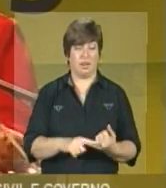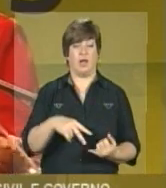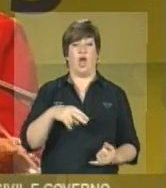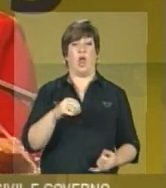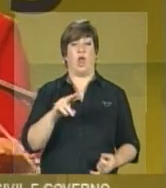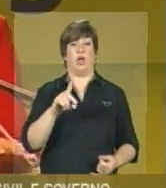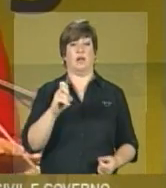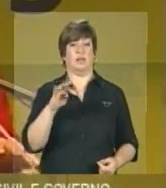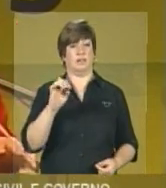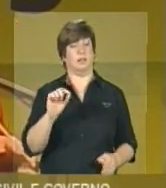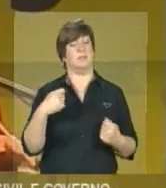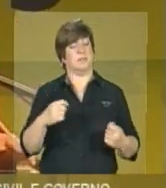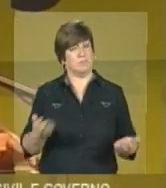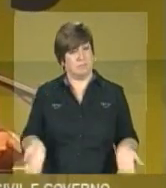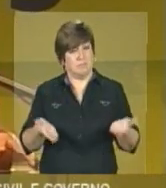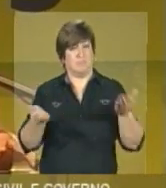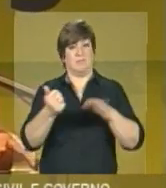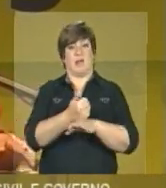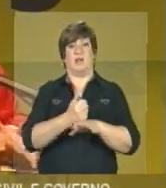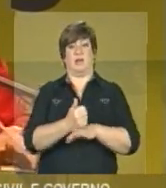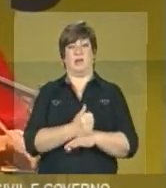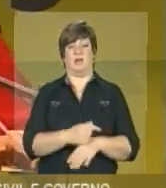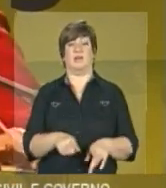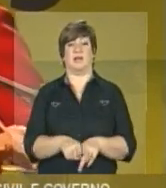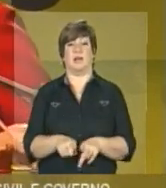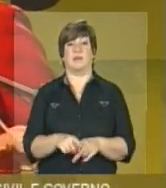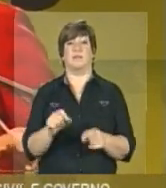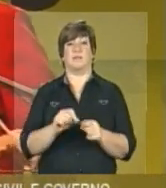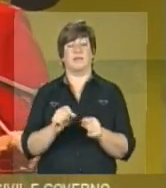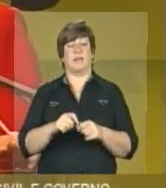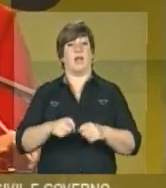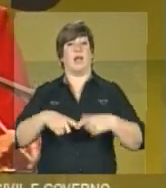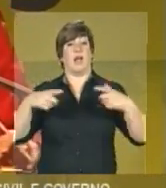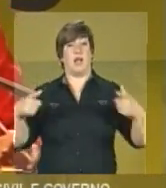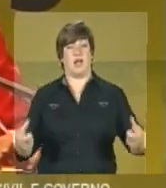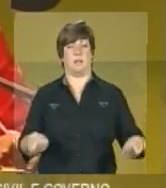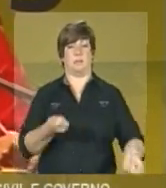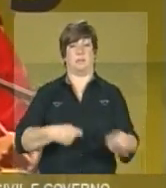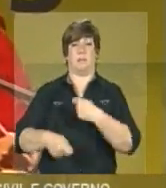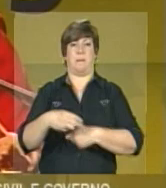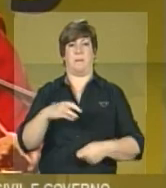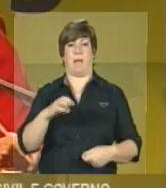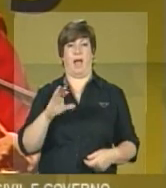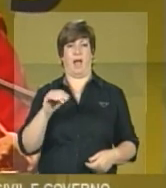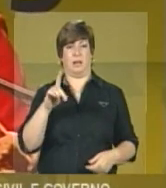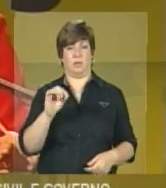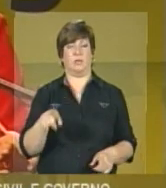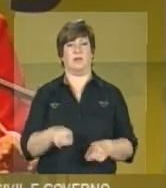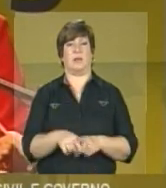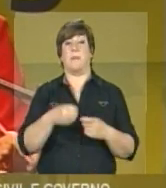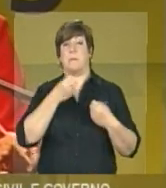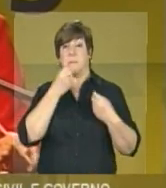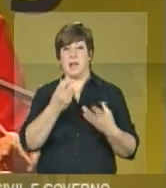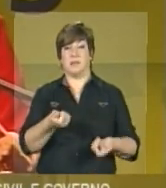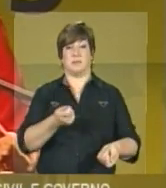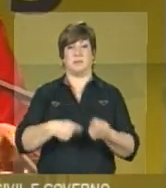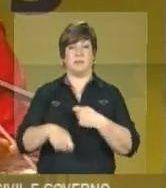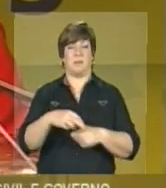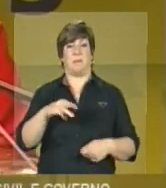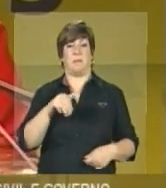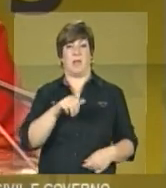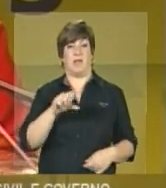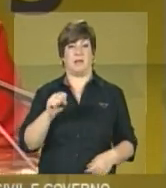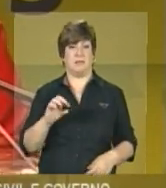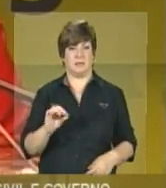Nordeste. Criação de um amplo mercado de bens de consumo de massas que